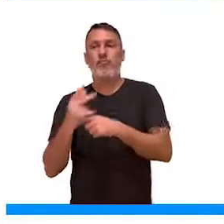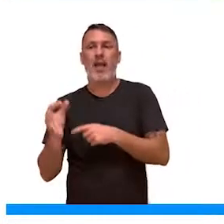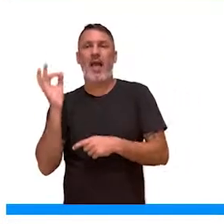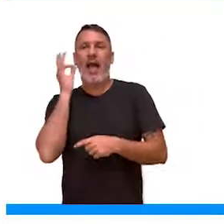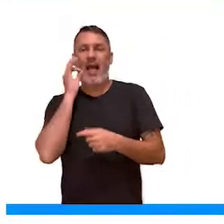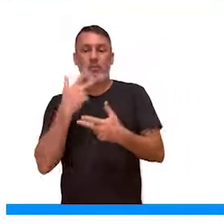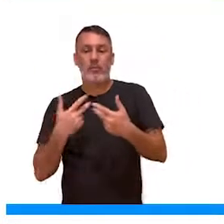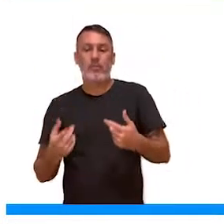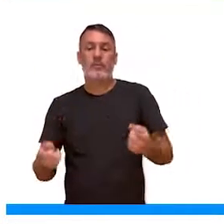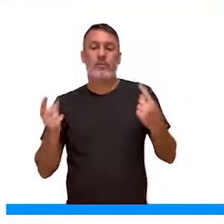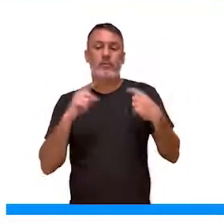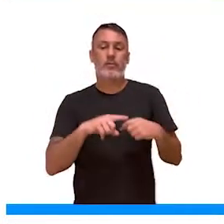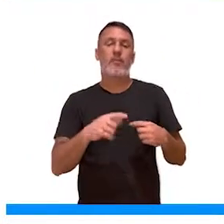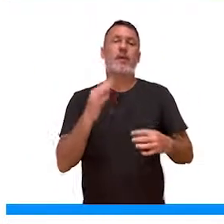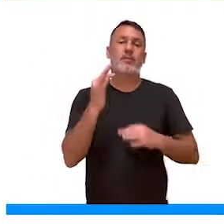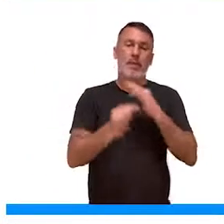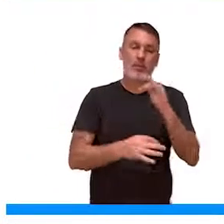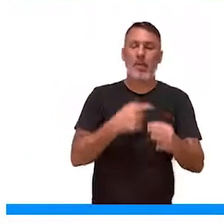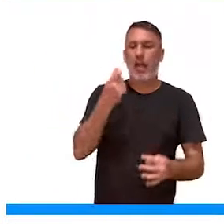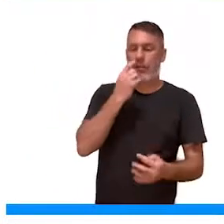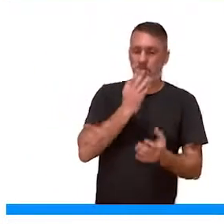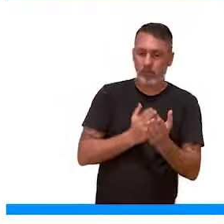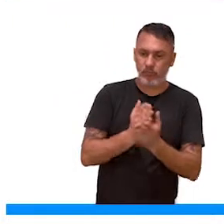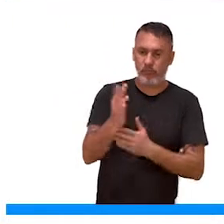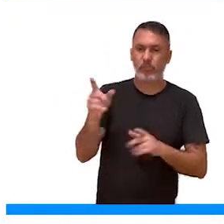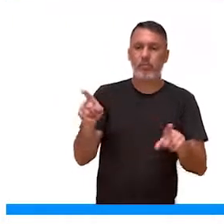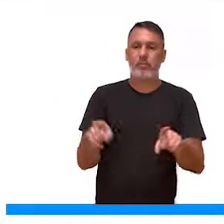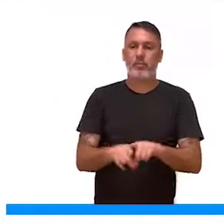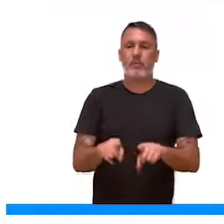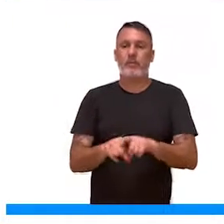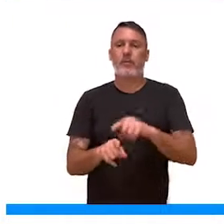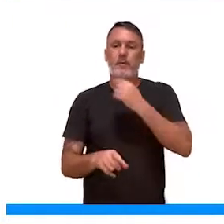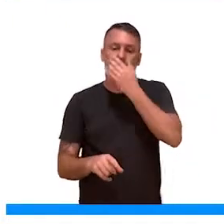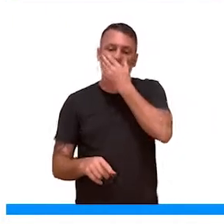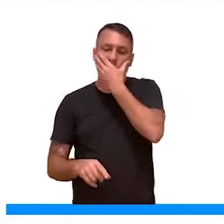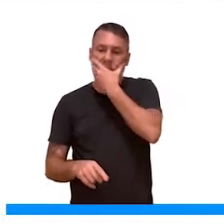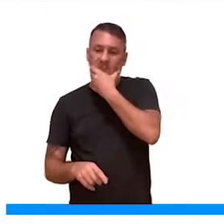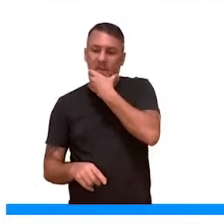ratos, e o tratamento também é feito com base em antibióticos.